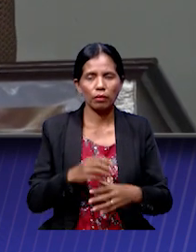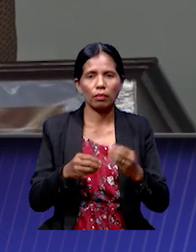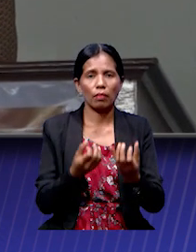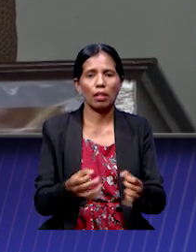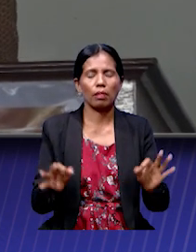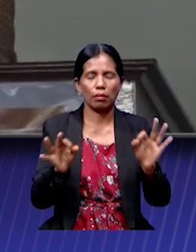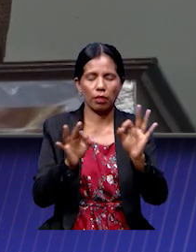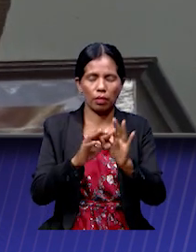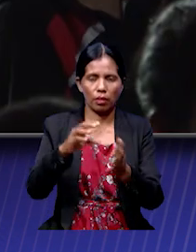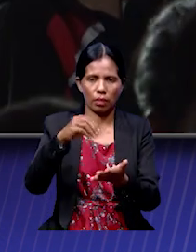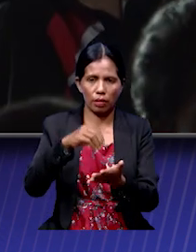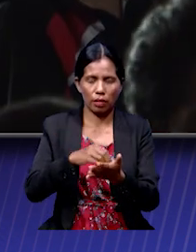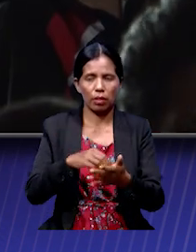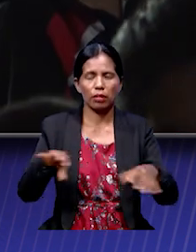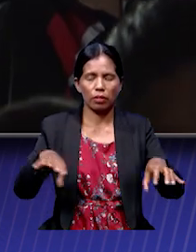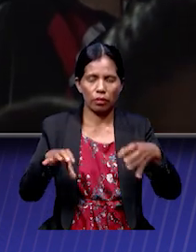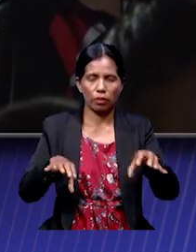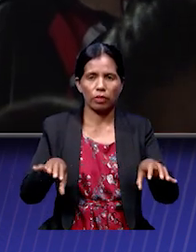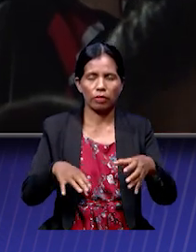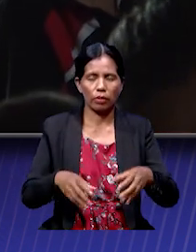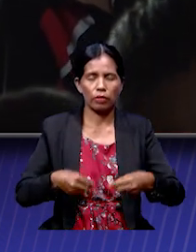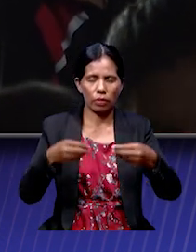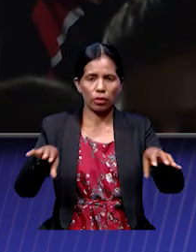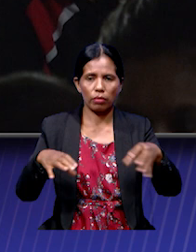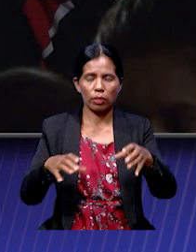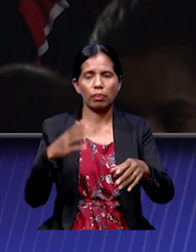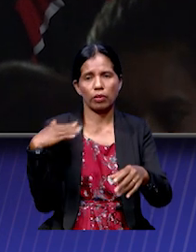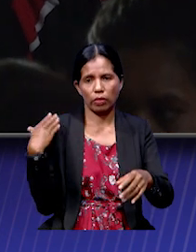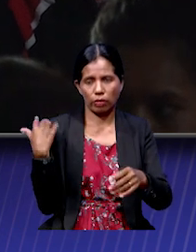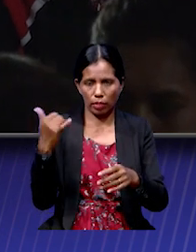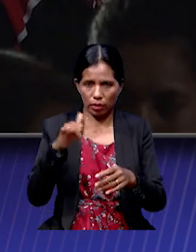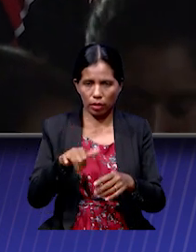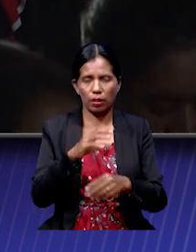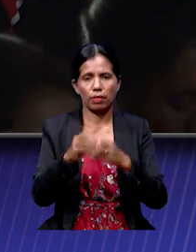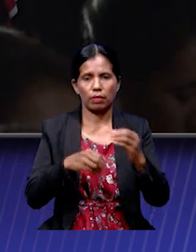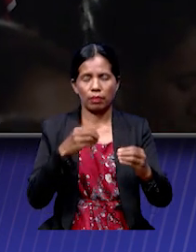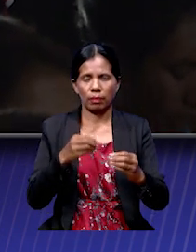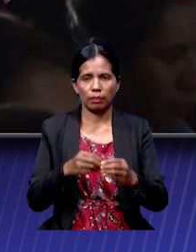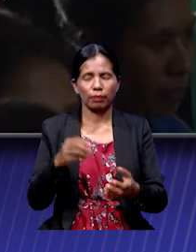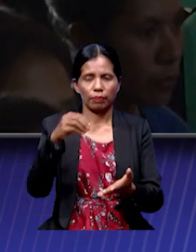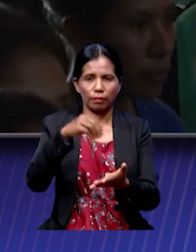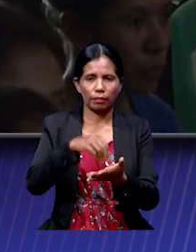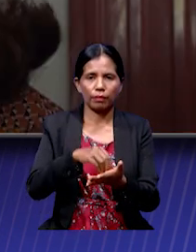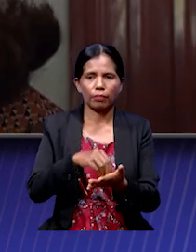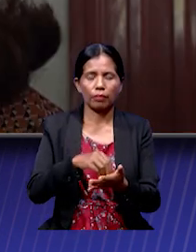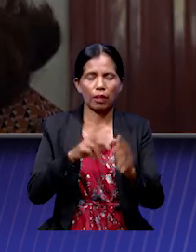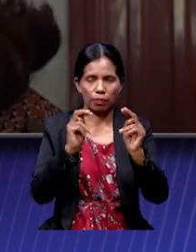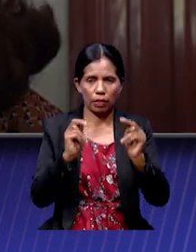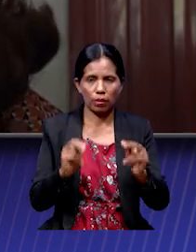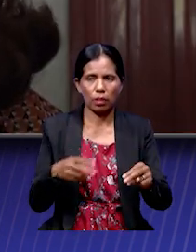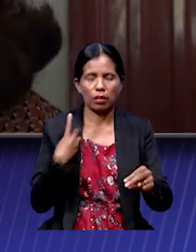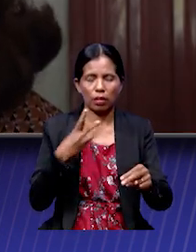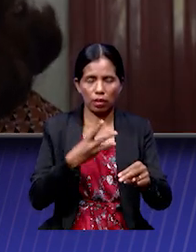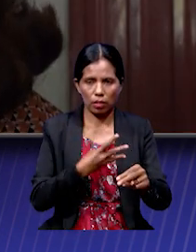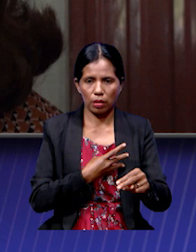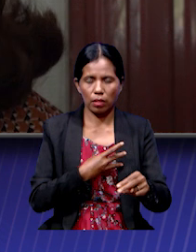importância cria postos de trabalho ba etne jovem sira, kona ba investimento ne be precisa e etne sectores